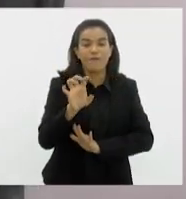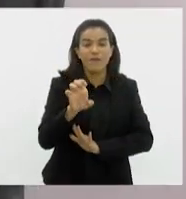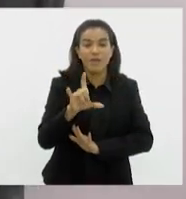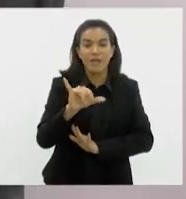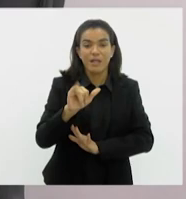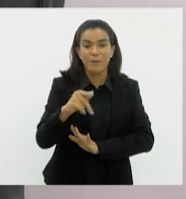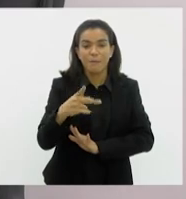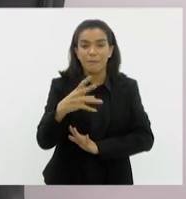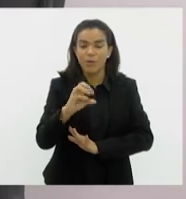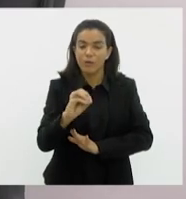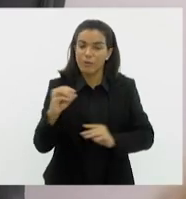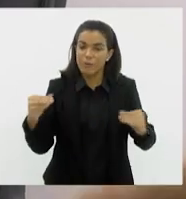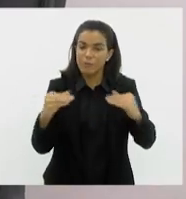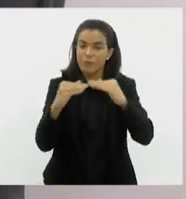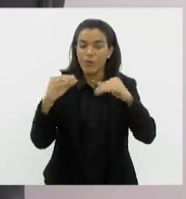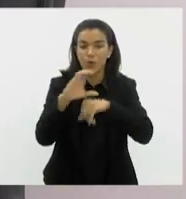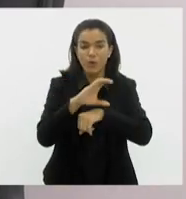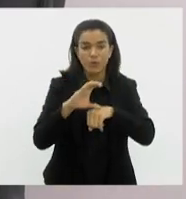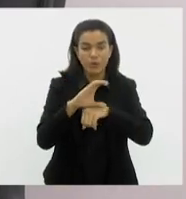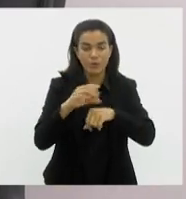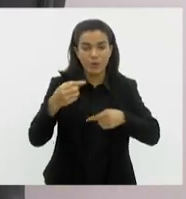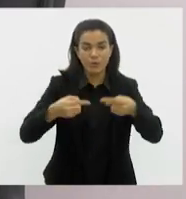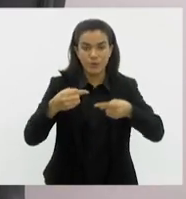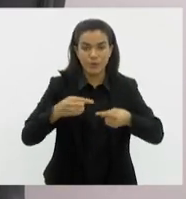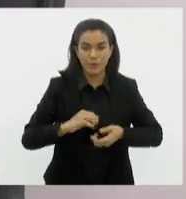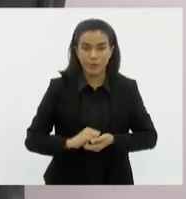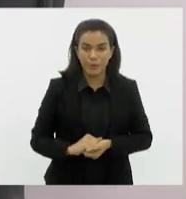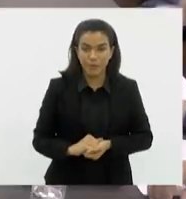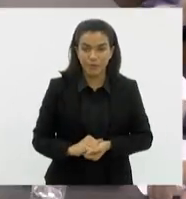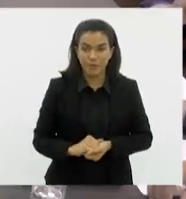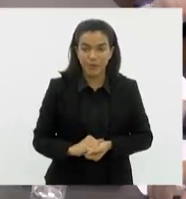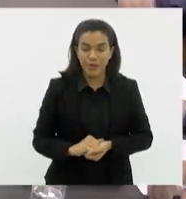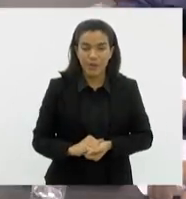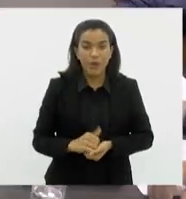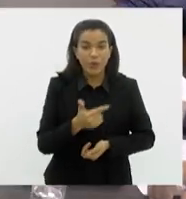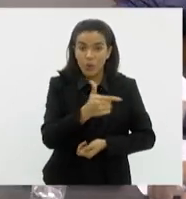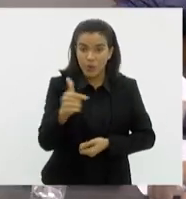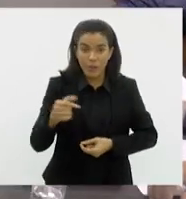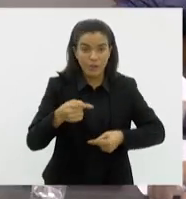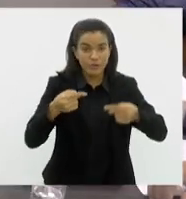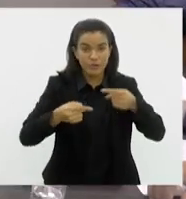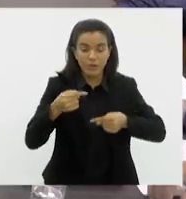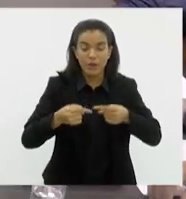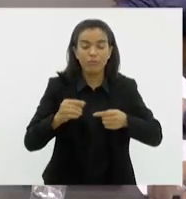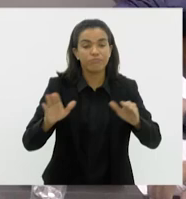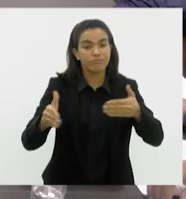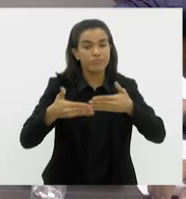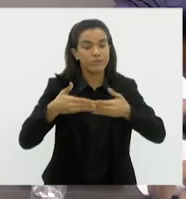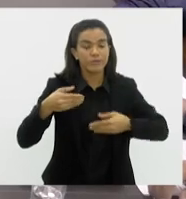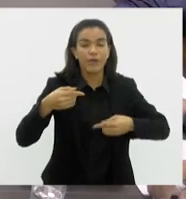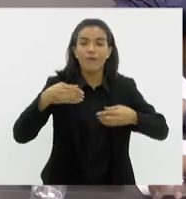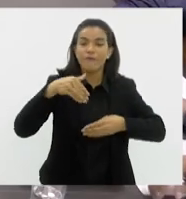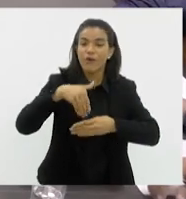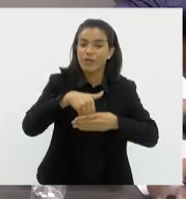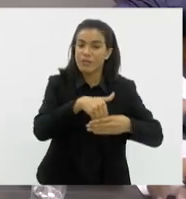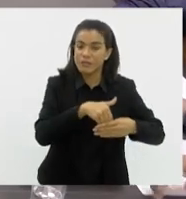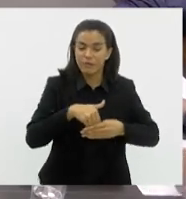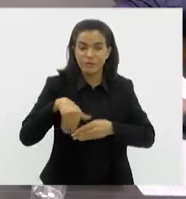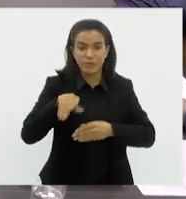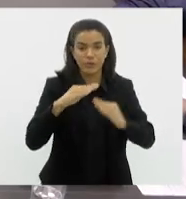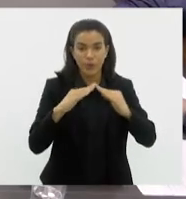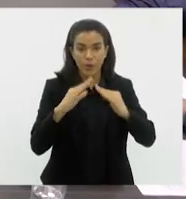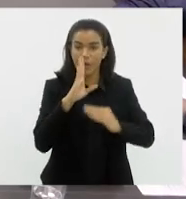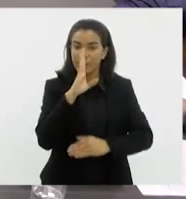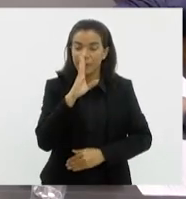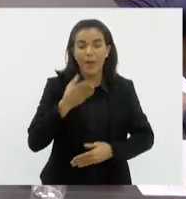pela constitucionalidade. Em discussão. Não havendo quem queira discutir, encerrada a discussão, em votação, senhores que aprovam,